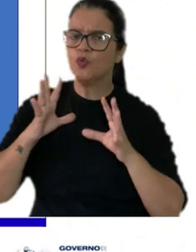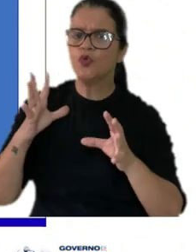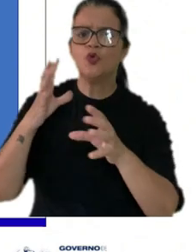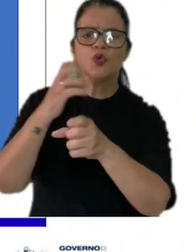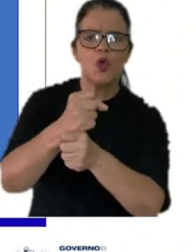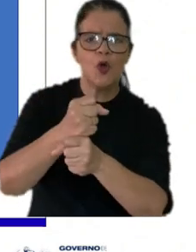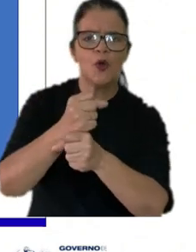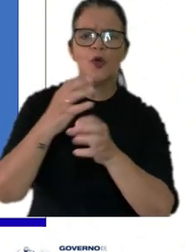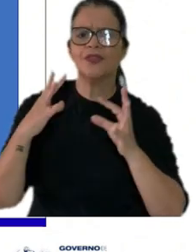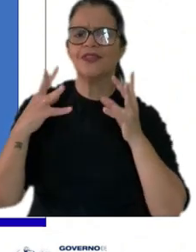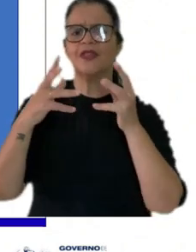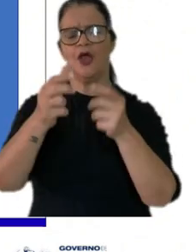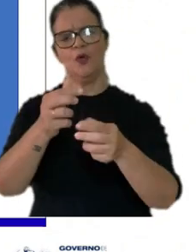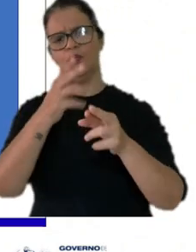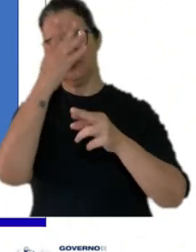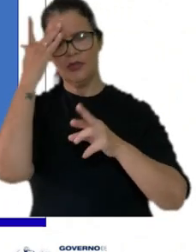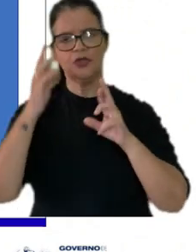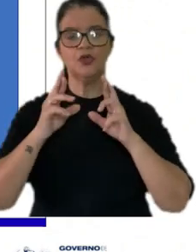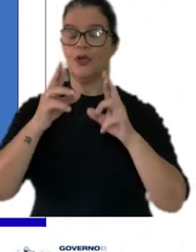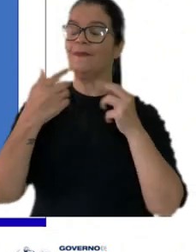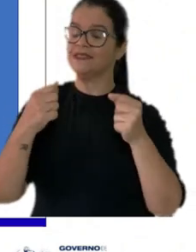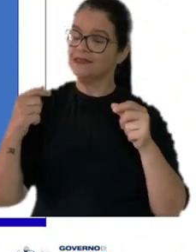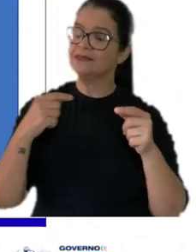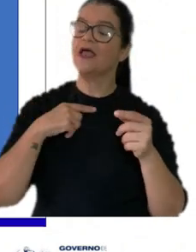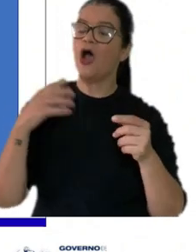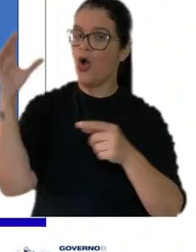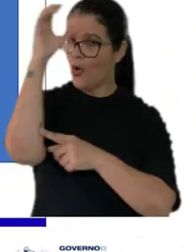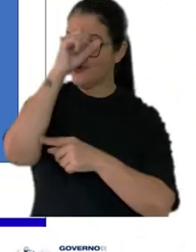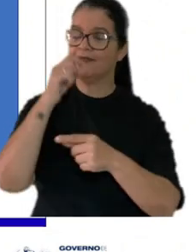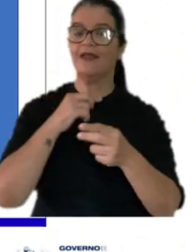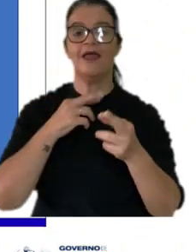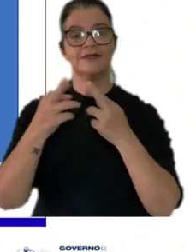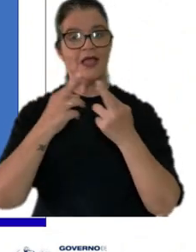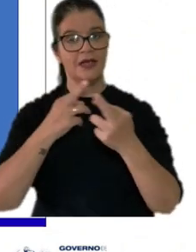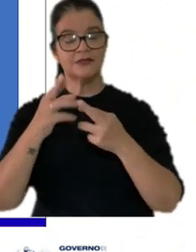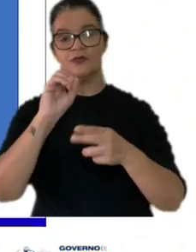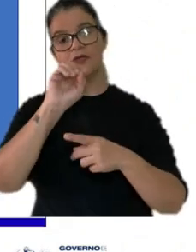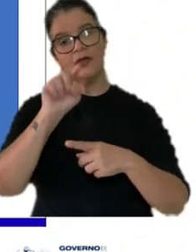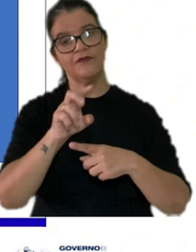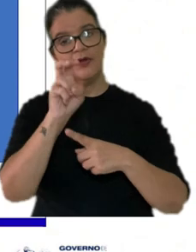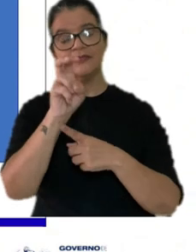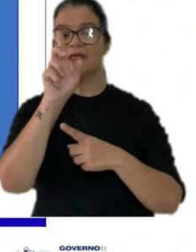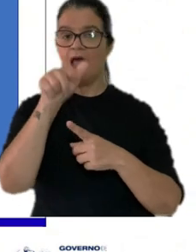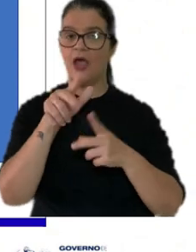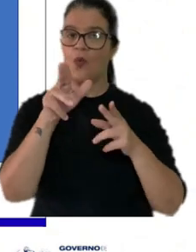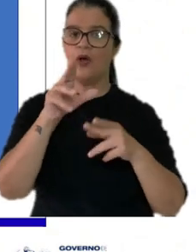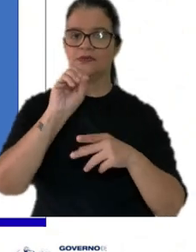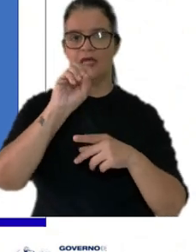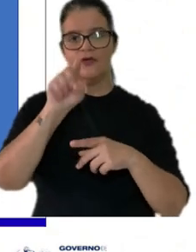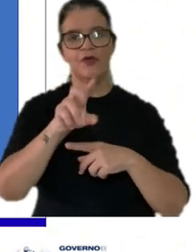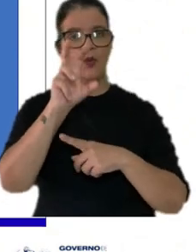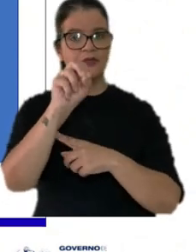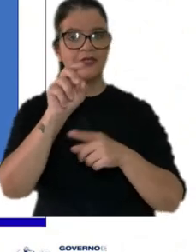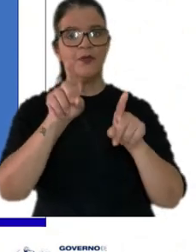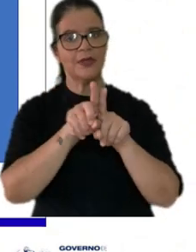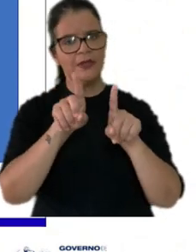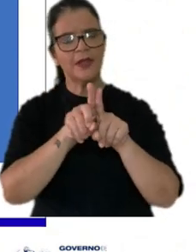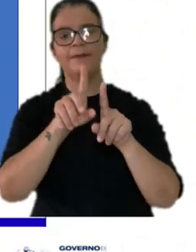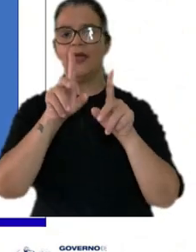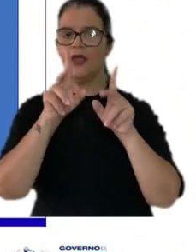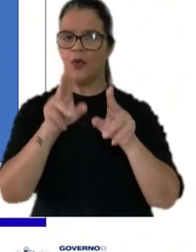e aí a gente precisa compreender essa relação que 0,5 é igual a 0,50 que também é igual a